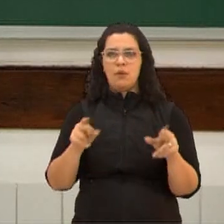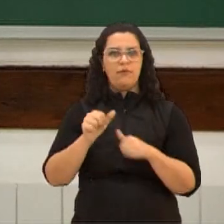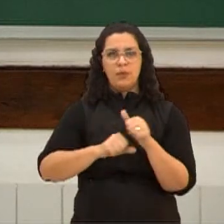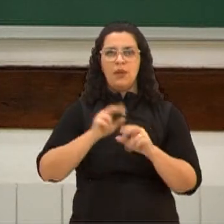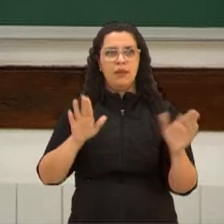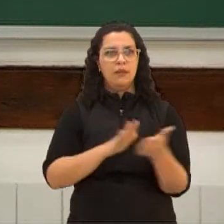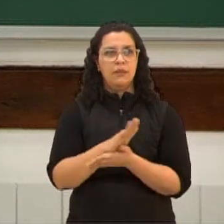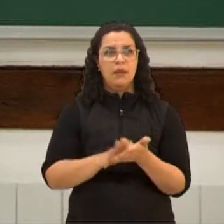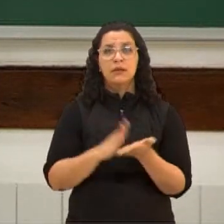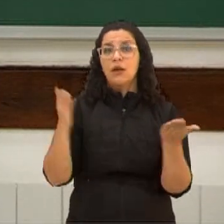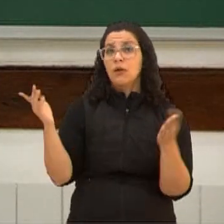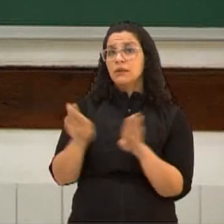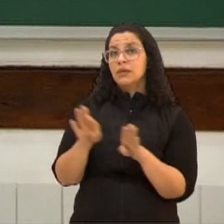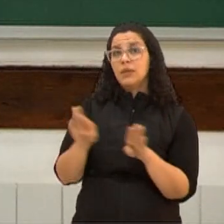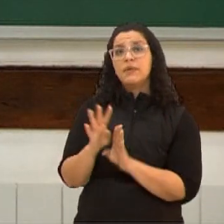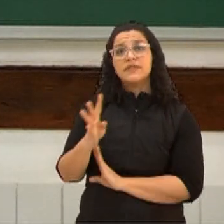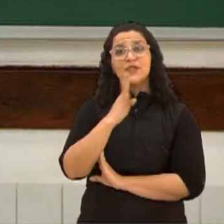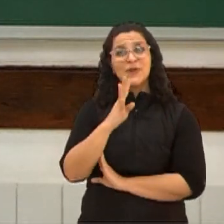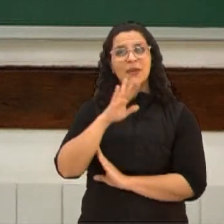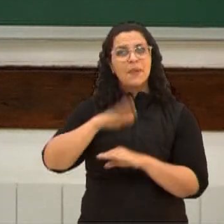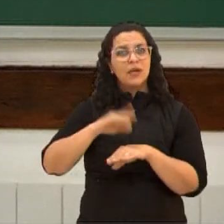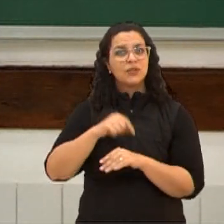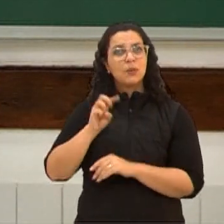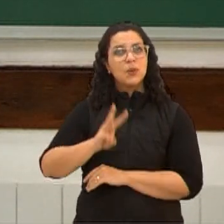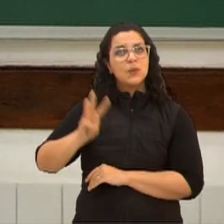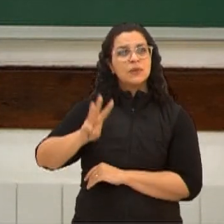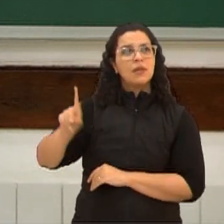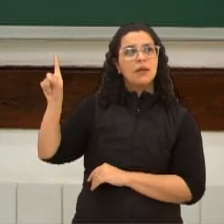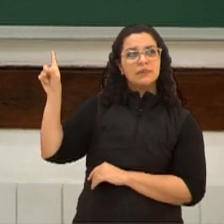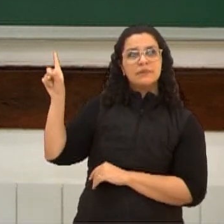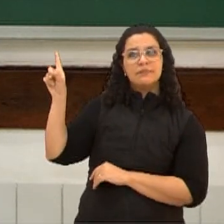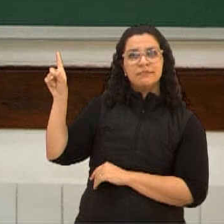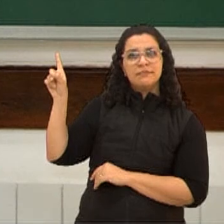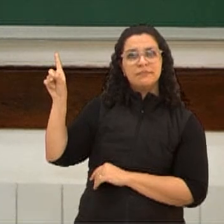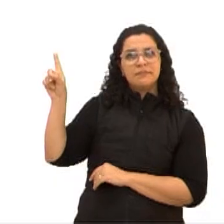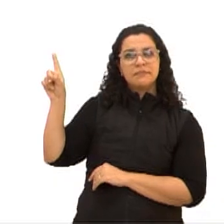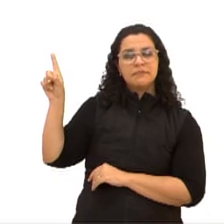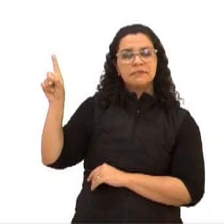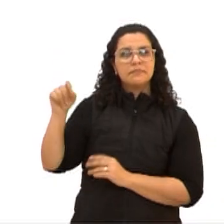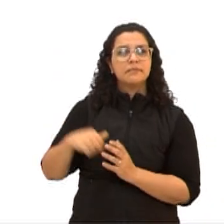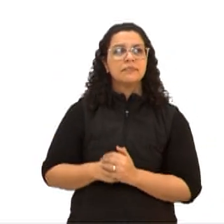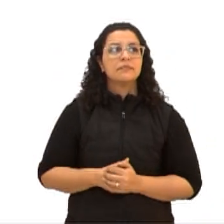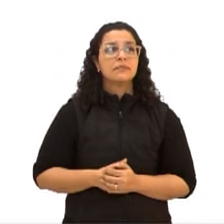escritores. Trouxe para vocês conhecerem um site chamado